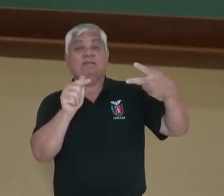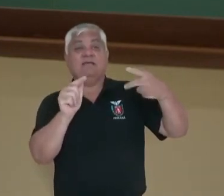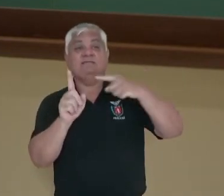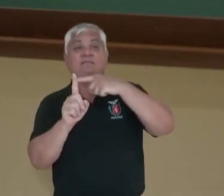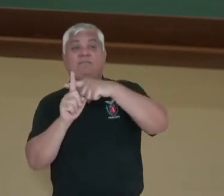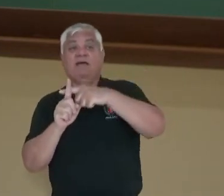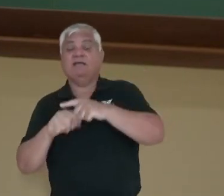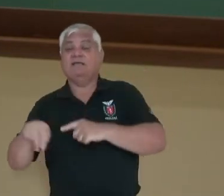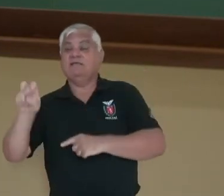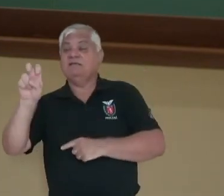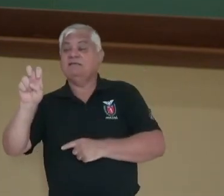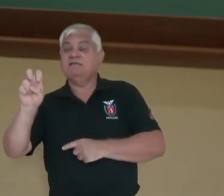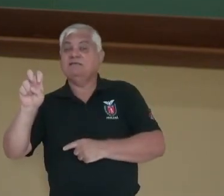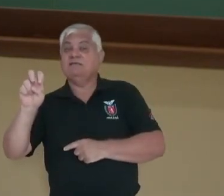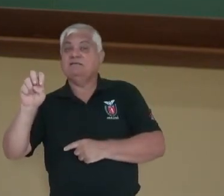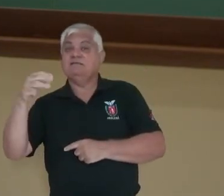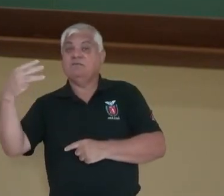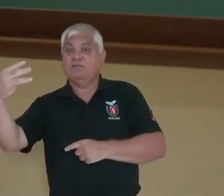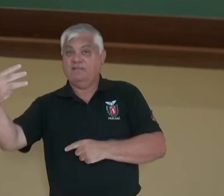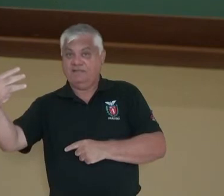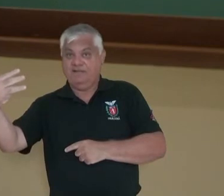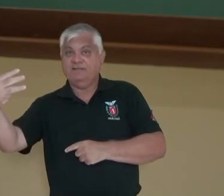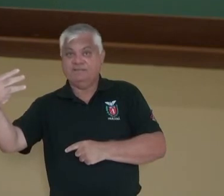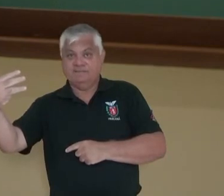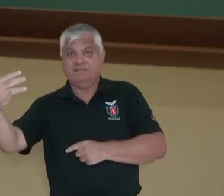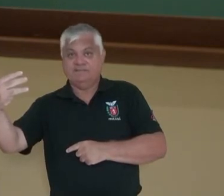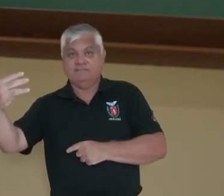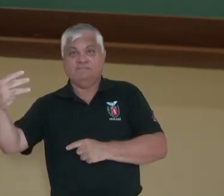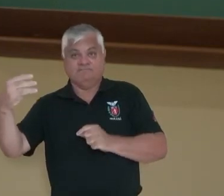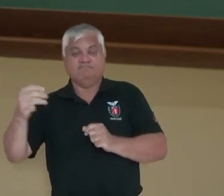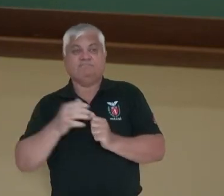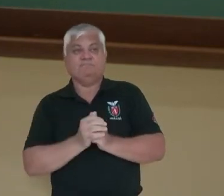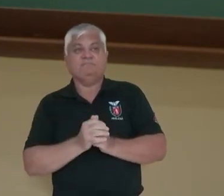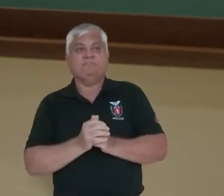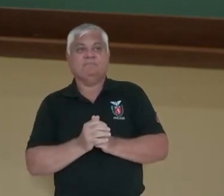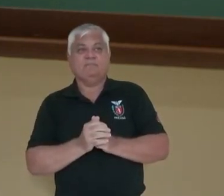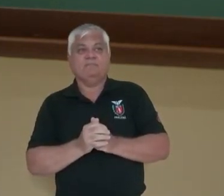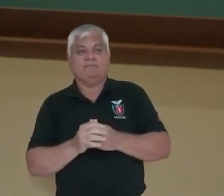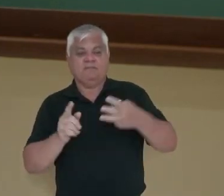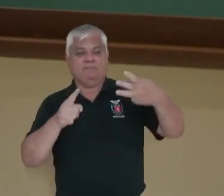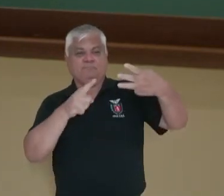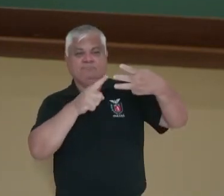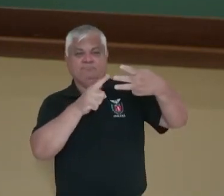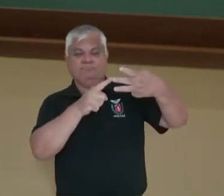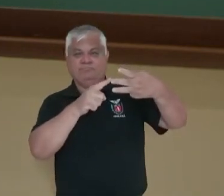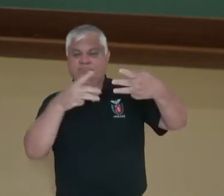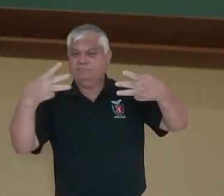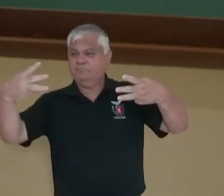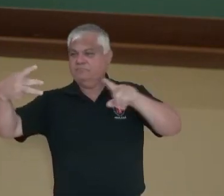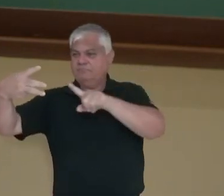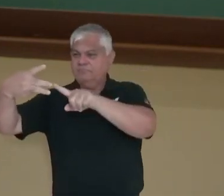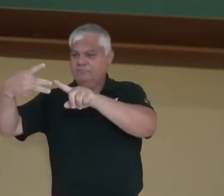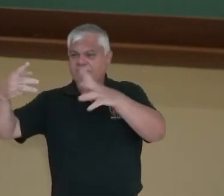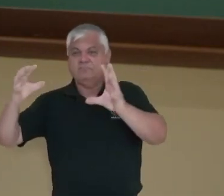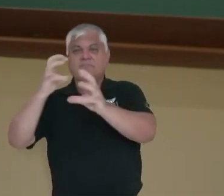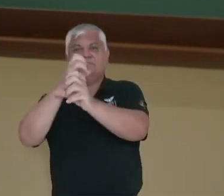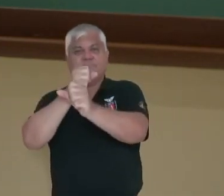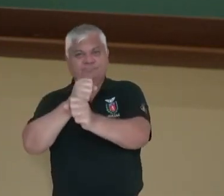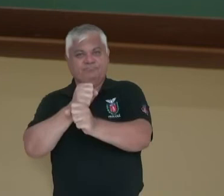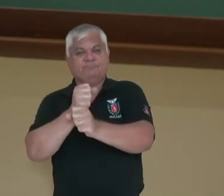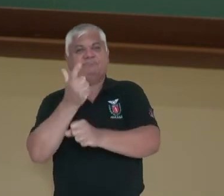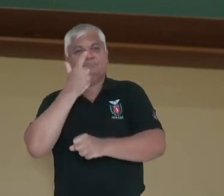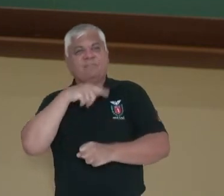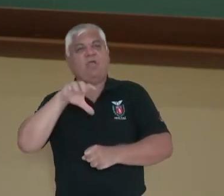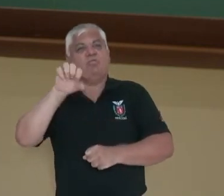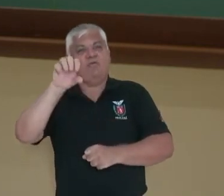com o B23, 53. Somei os dois aqui com esse daqui e obtive